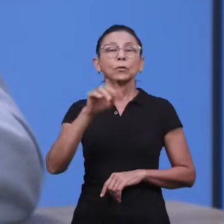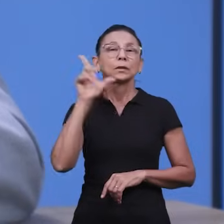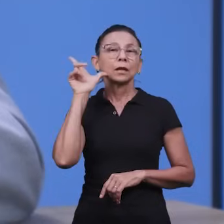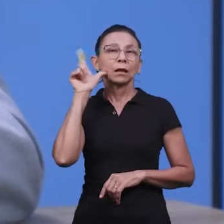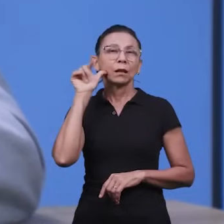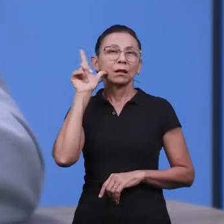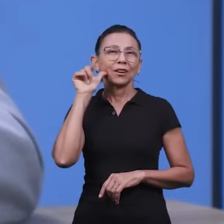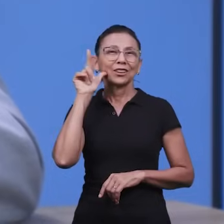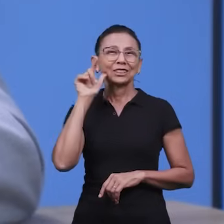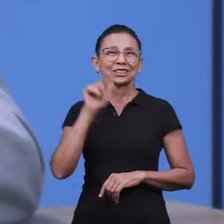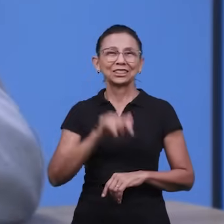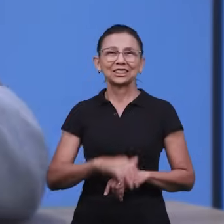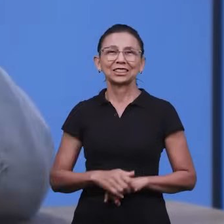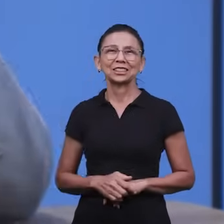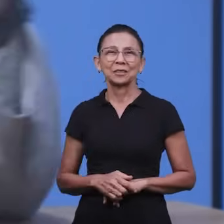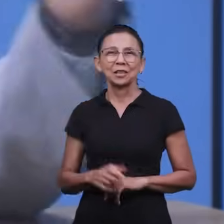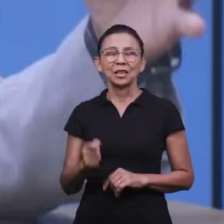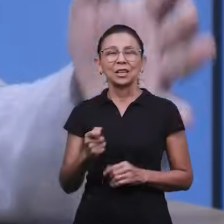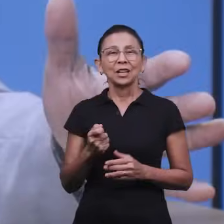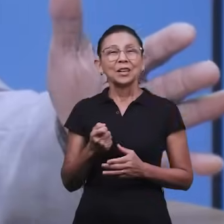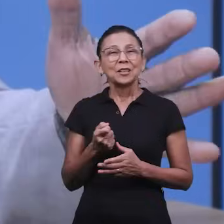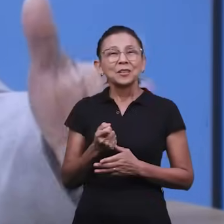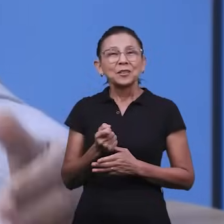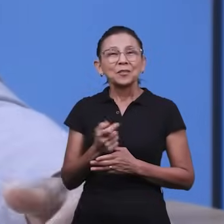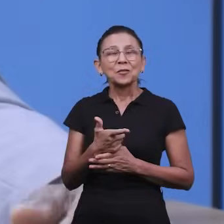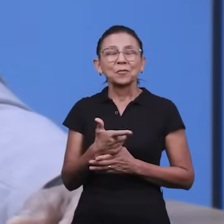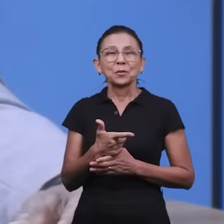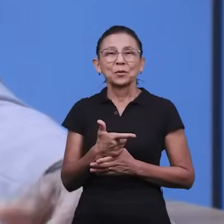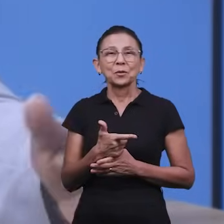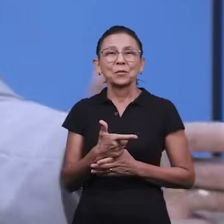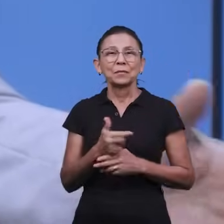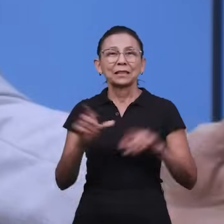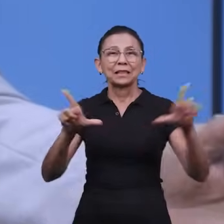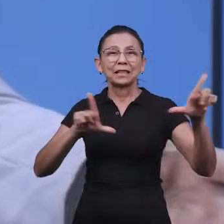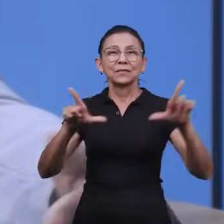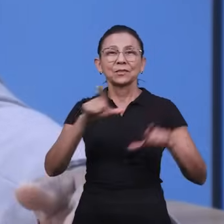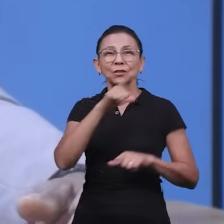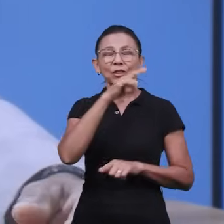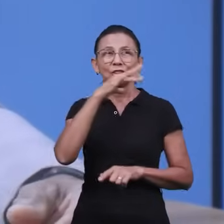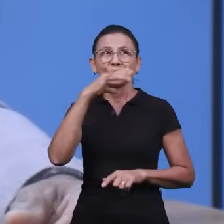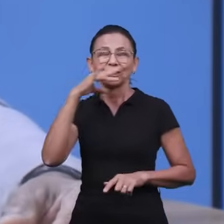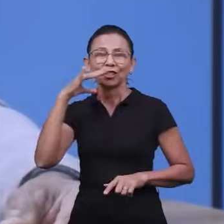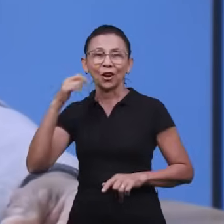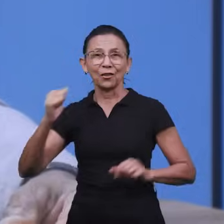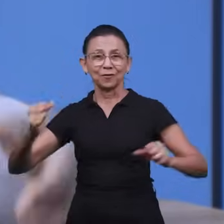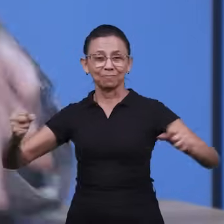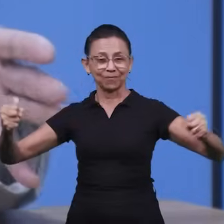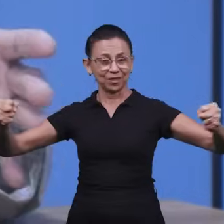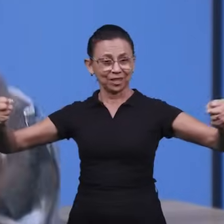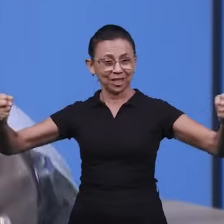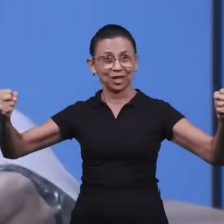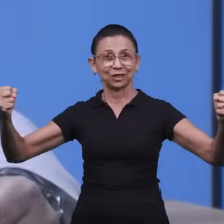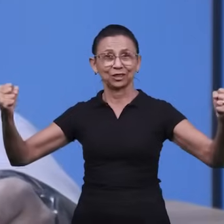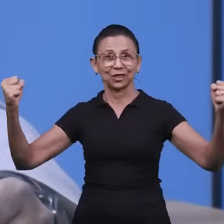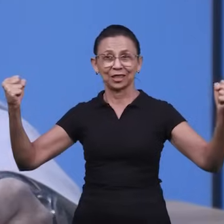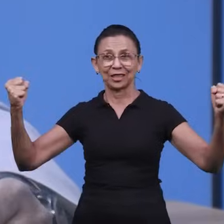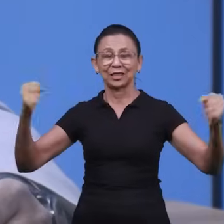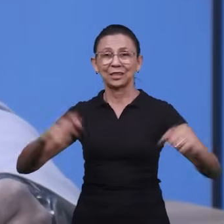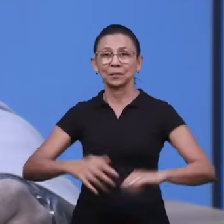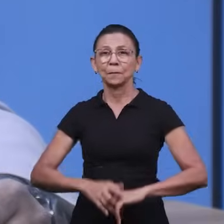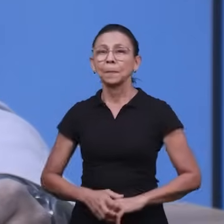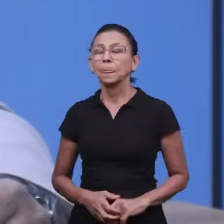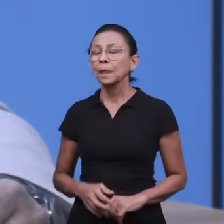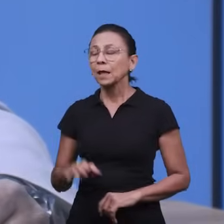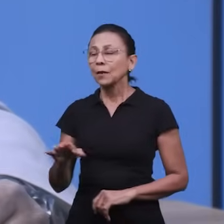loja, comprou uma grande, nova. Aí chegou lá na fazenda, na picape, aí chamou